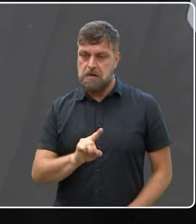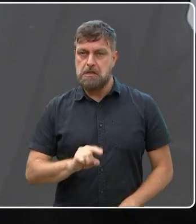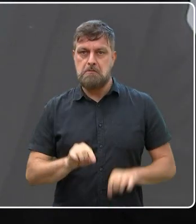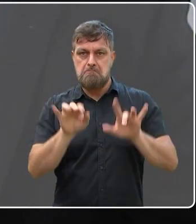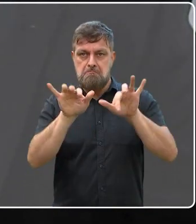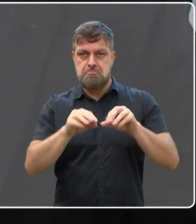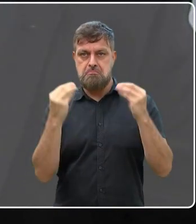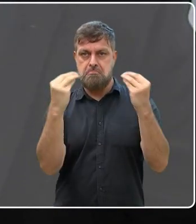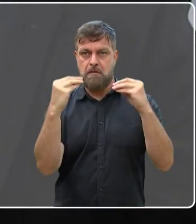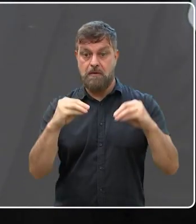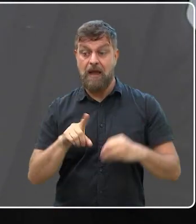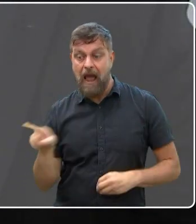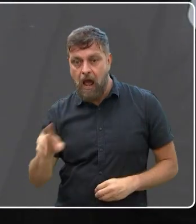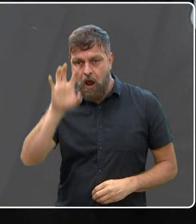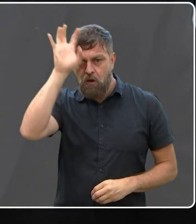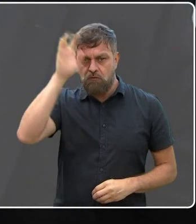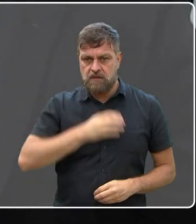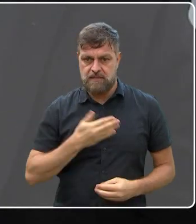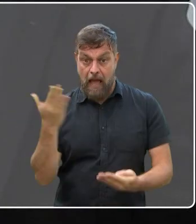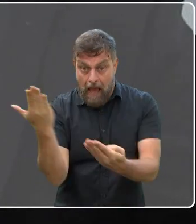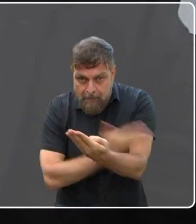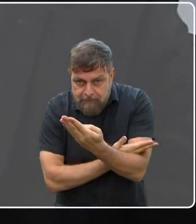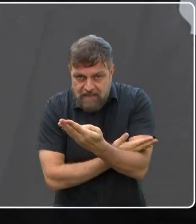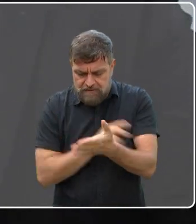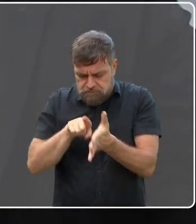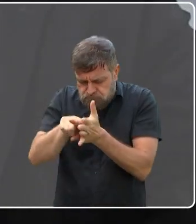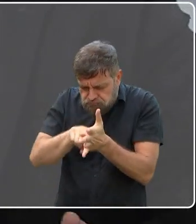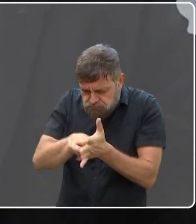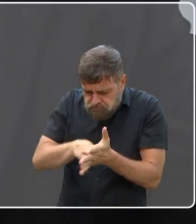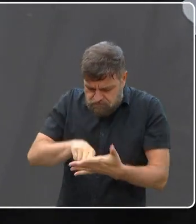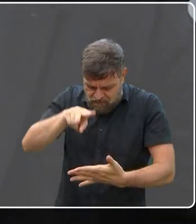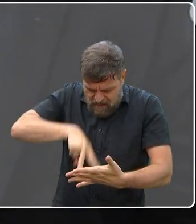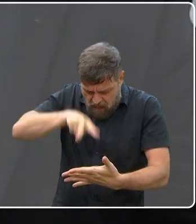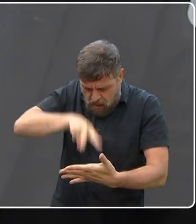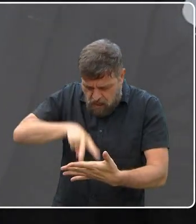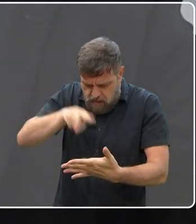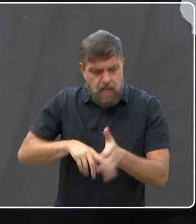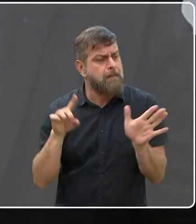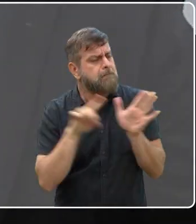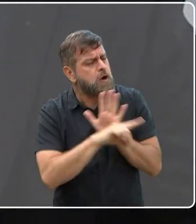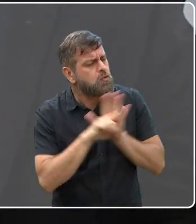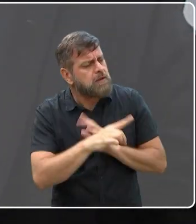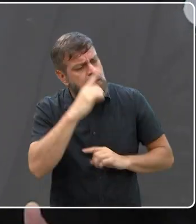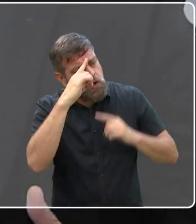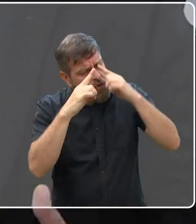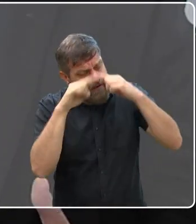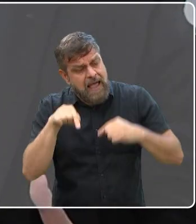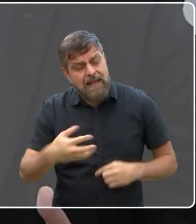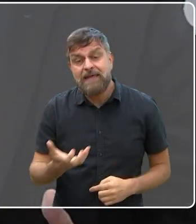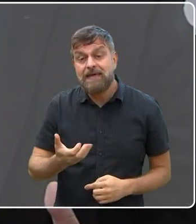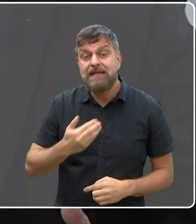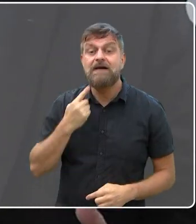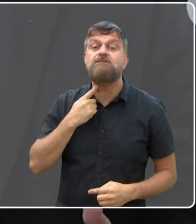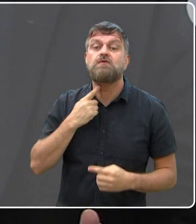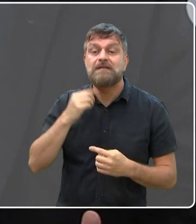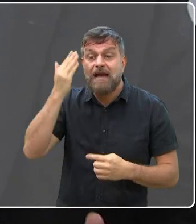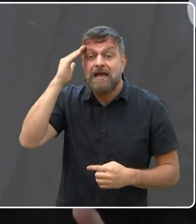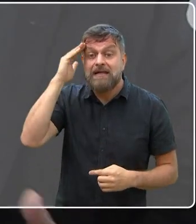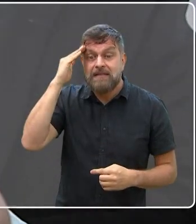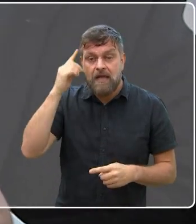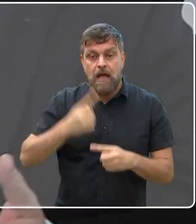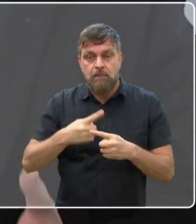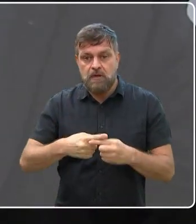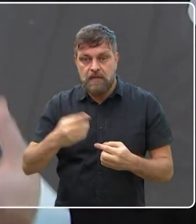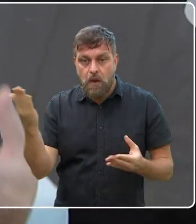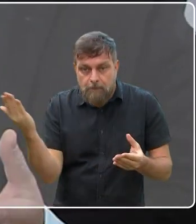cadastrava a informação. O Lucas, ele já pegava a pasta do processo, ele lia, ele perguntava, ele queria entender o